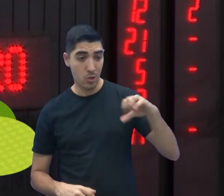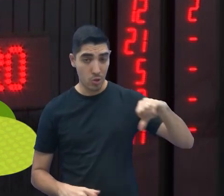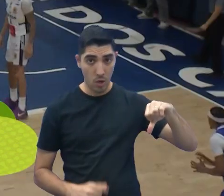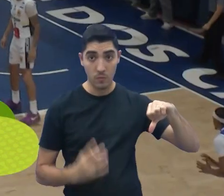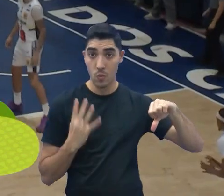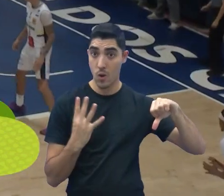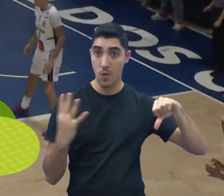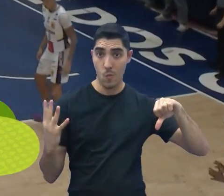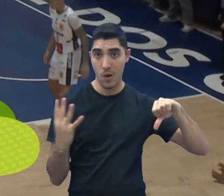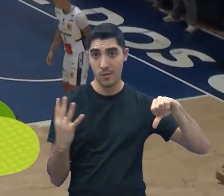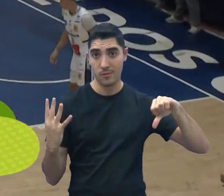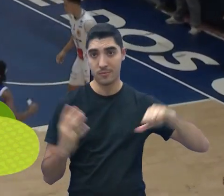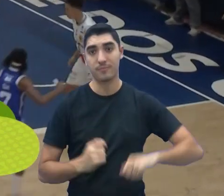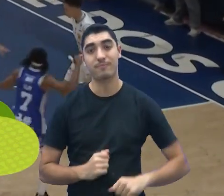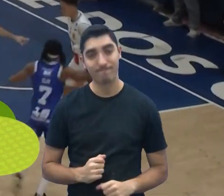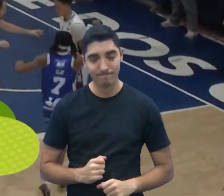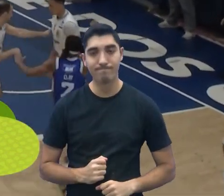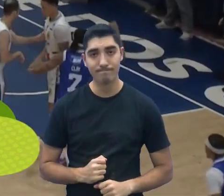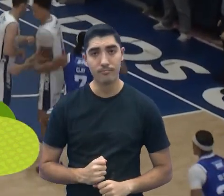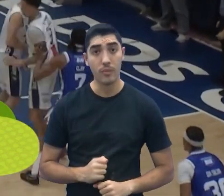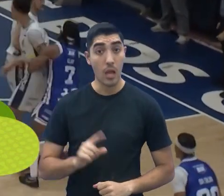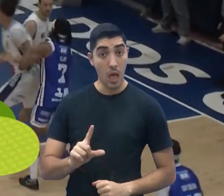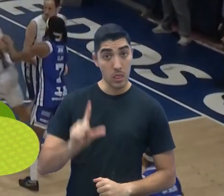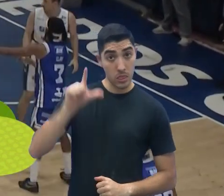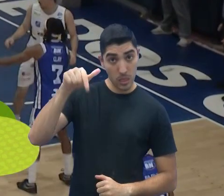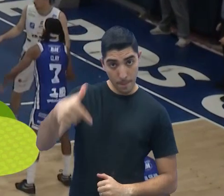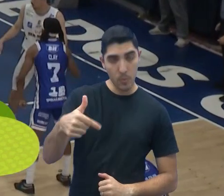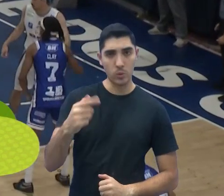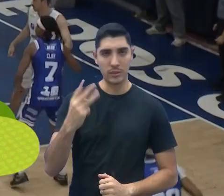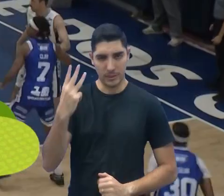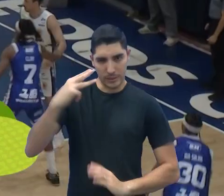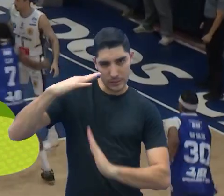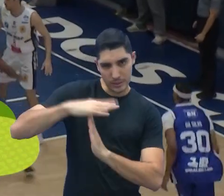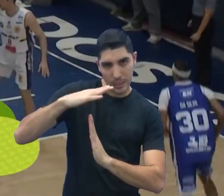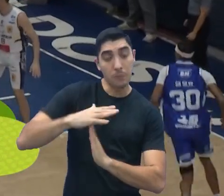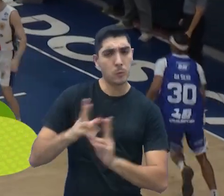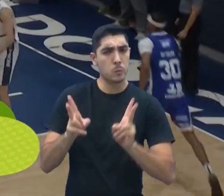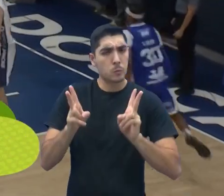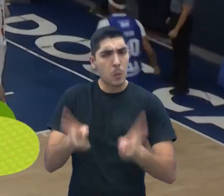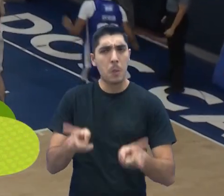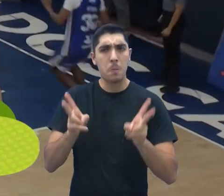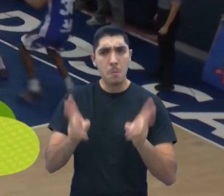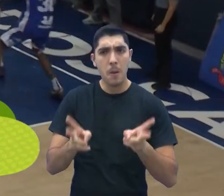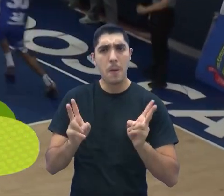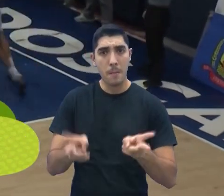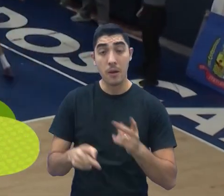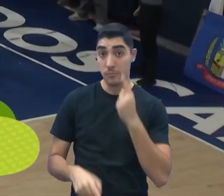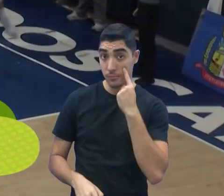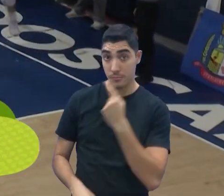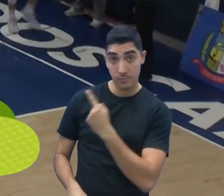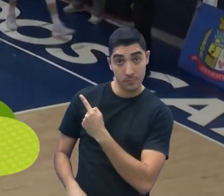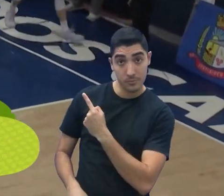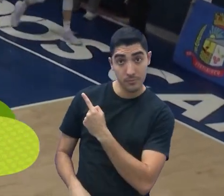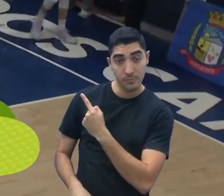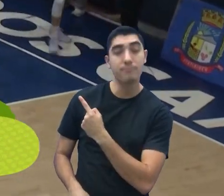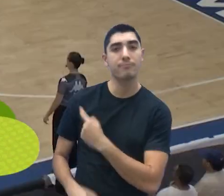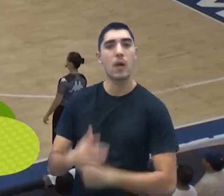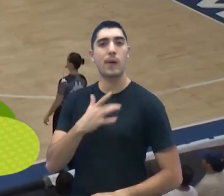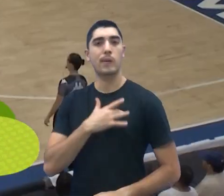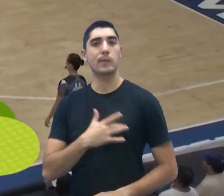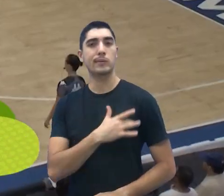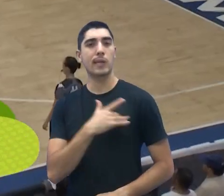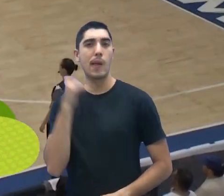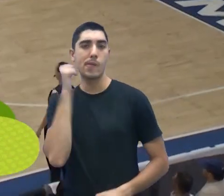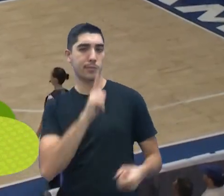49-44. Na volta do intervalo, o jogo seguiu o mesmo rumo. Ansalone derrubou os primeiros para o time azul.